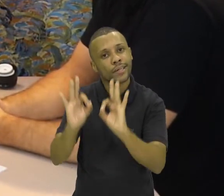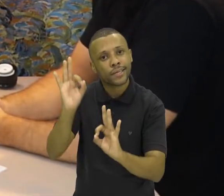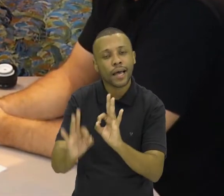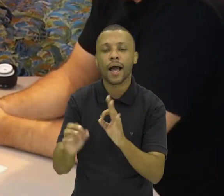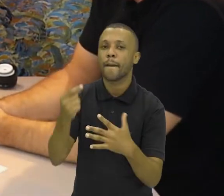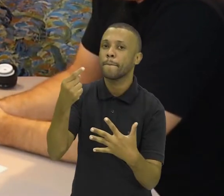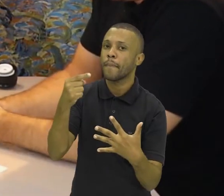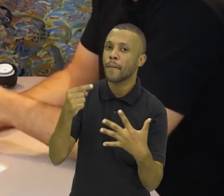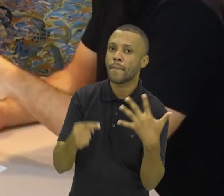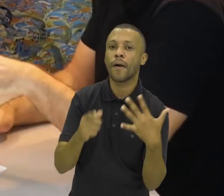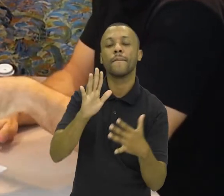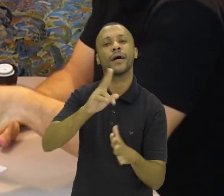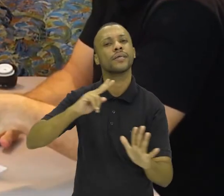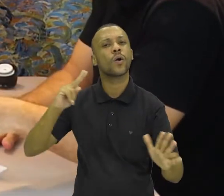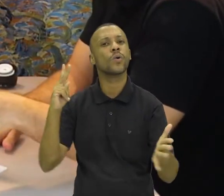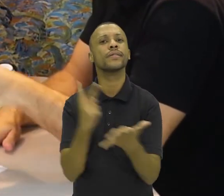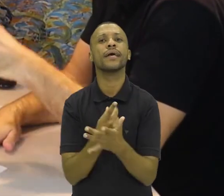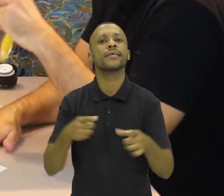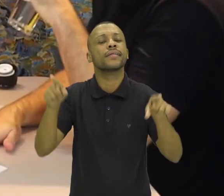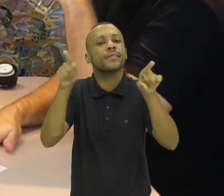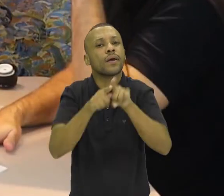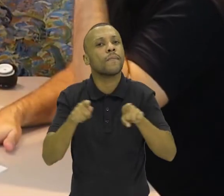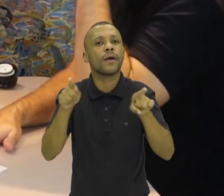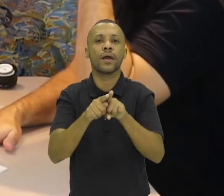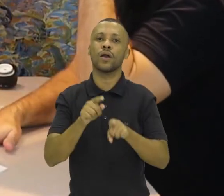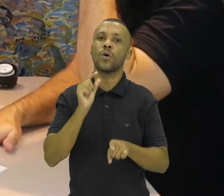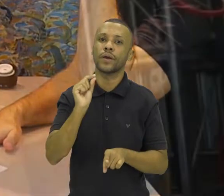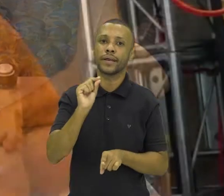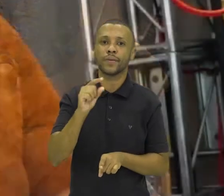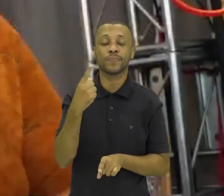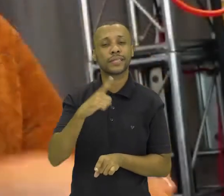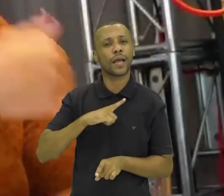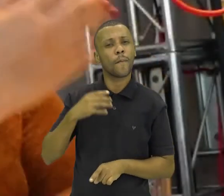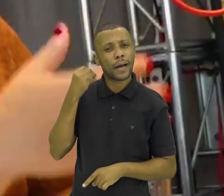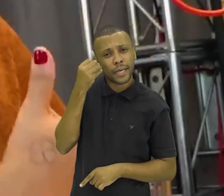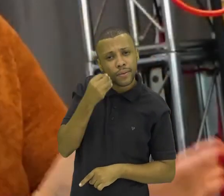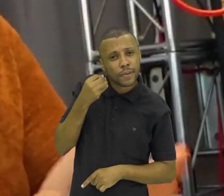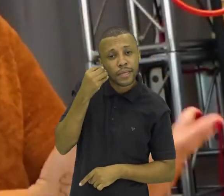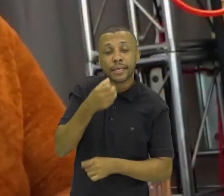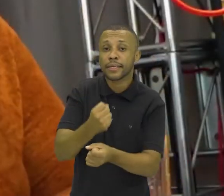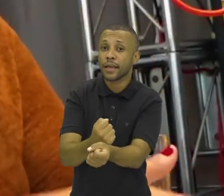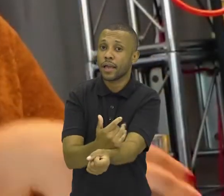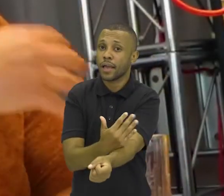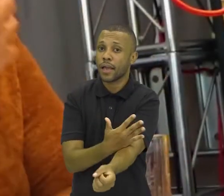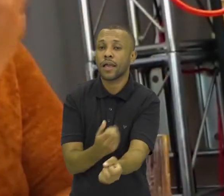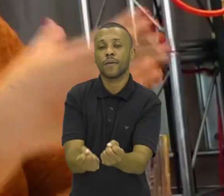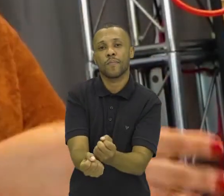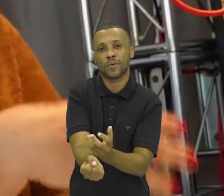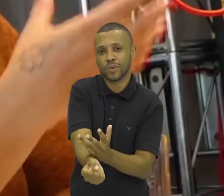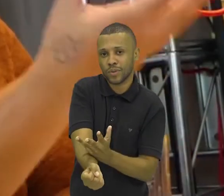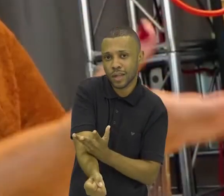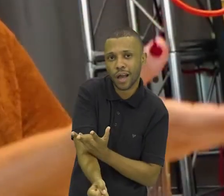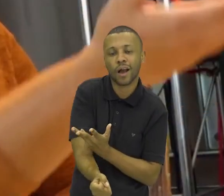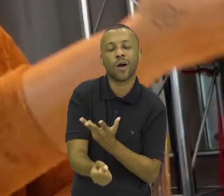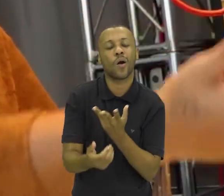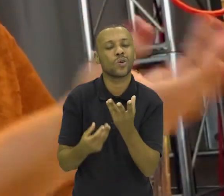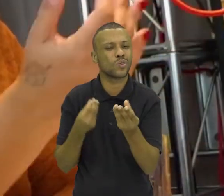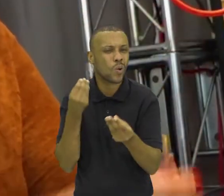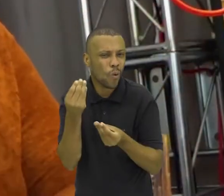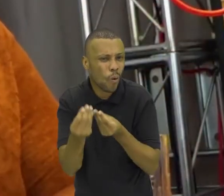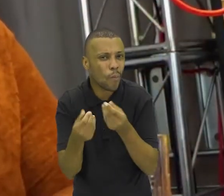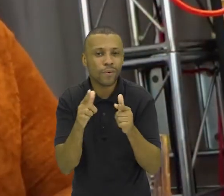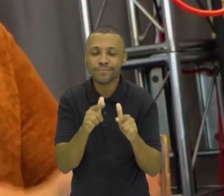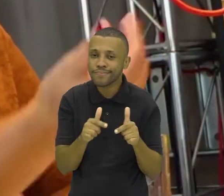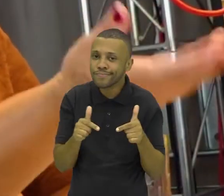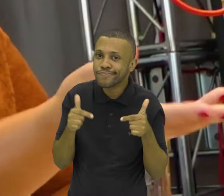é essa a ideia? A gente quer polemizar. O que acontece também, né, na minha experiência profissional, meu primeiro trabalho